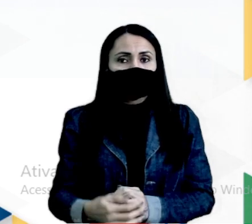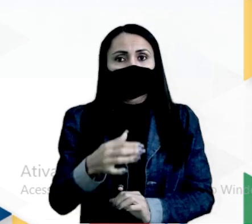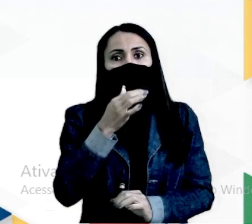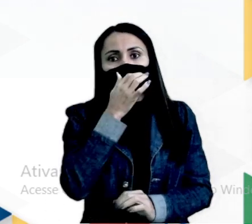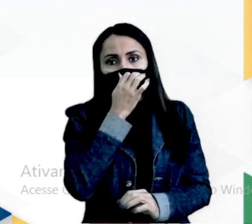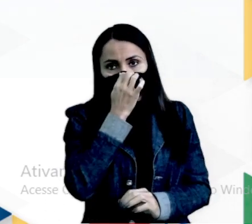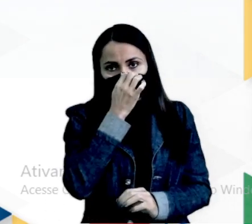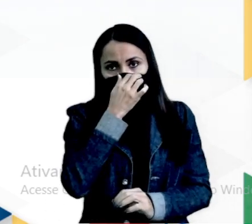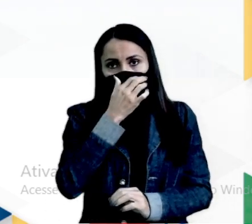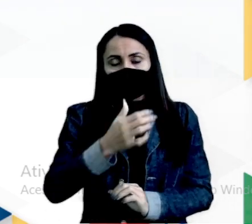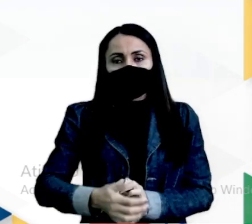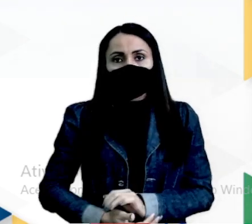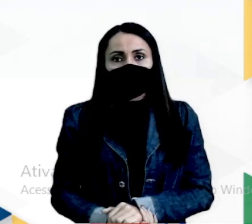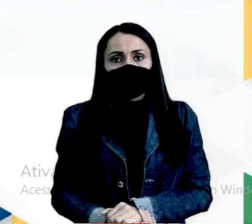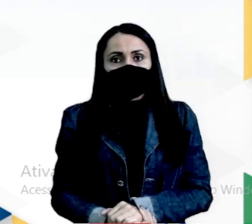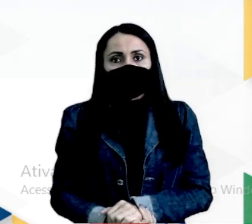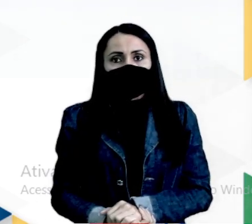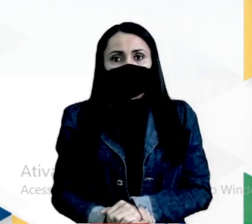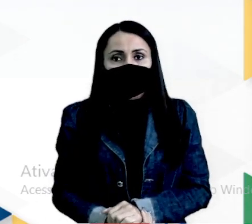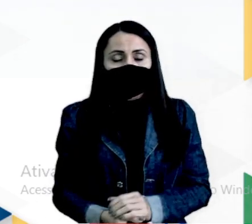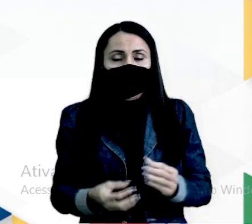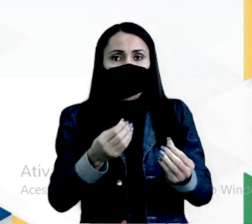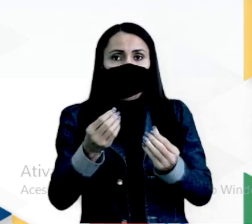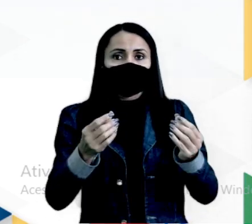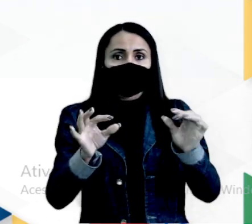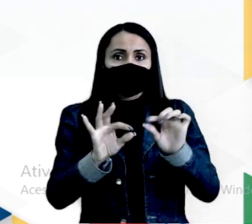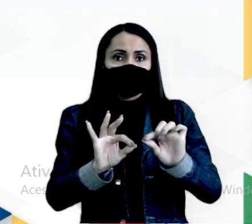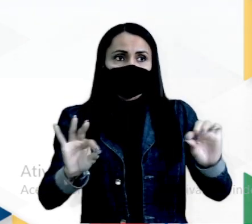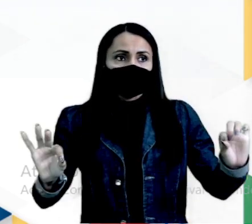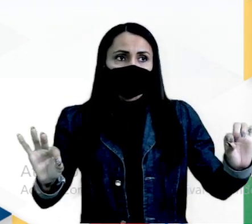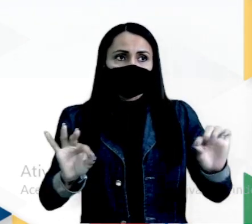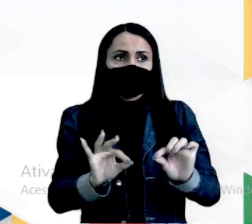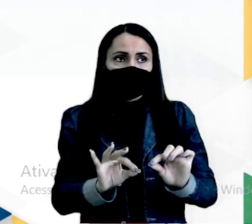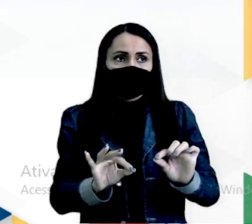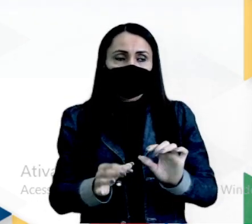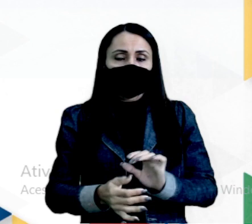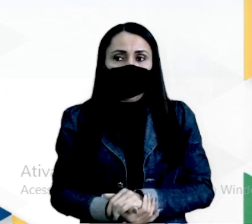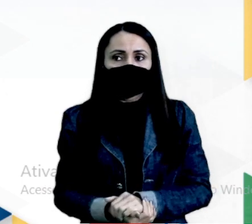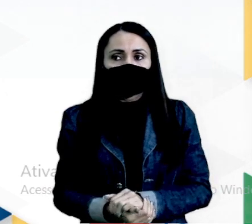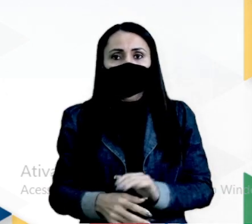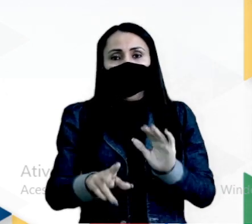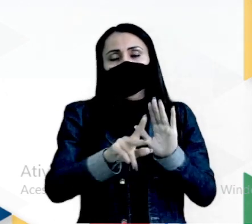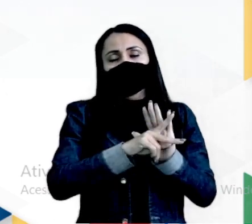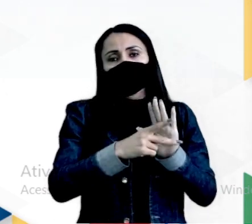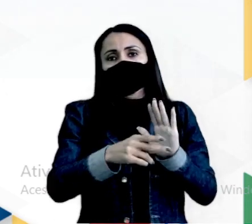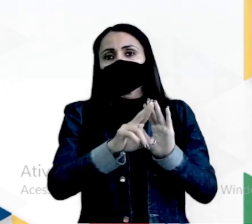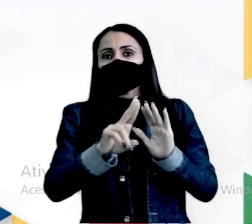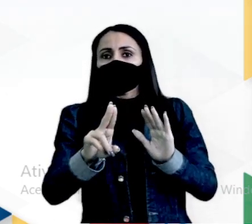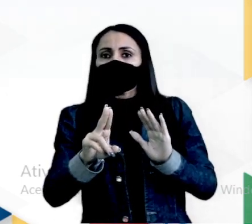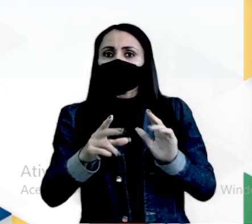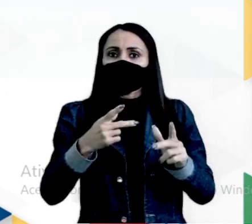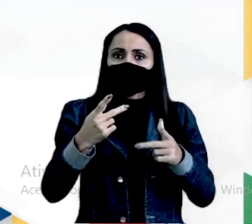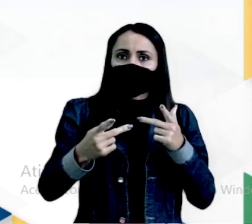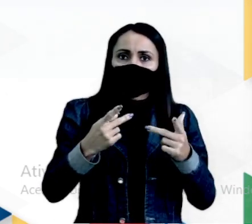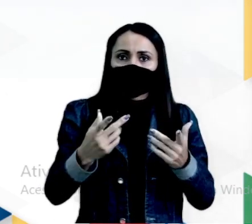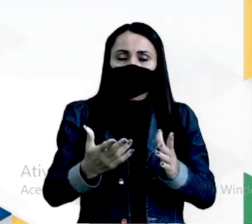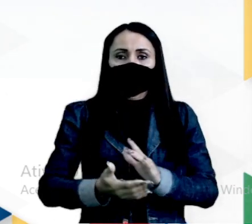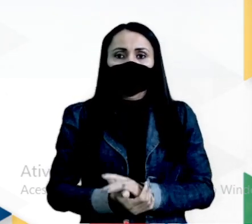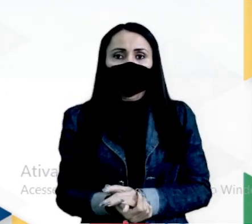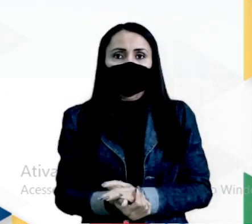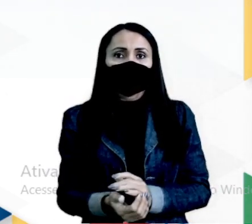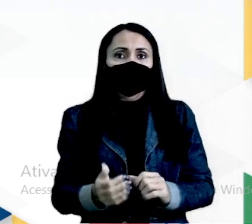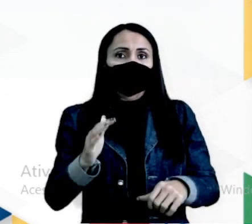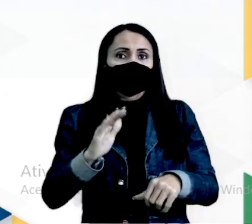né, é o menor lado. Qual é a medida do comprimento? Porque quando o próprio nome está dizendo, né? Comprimento tem um dos